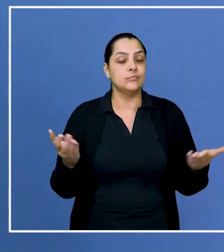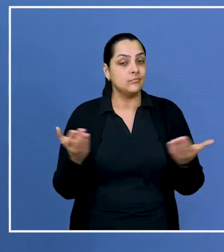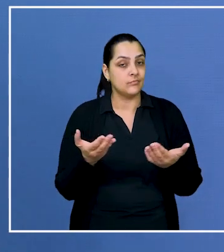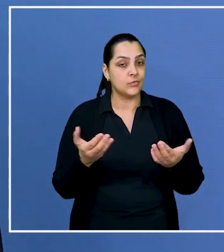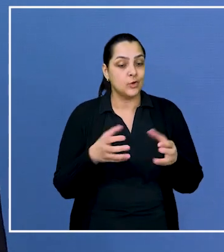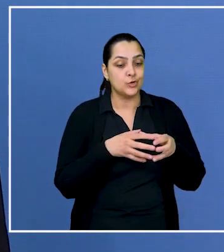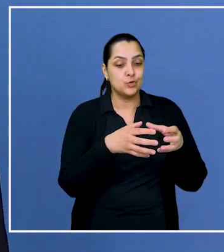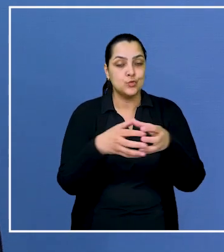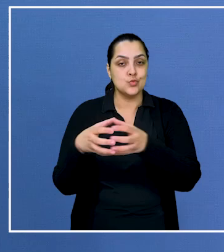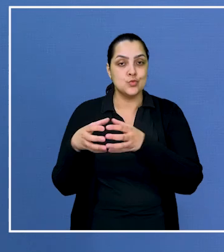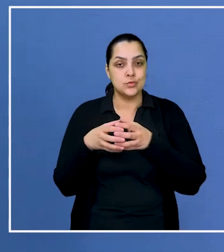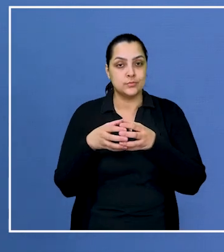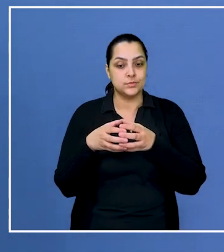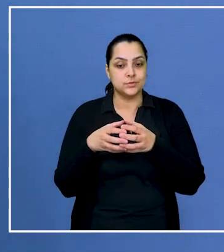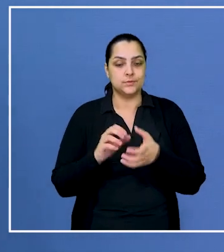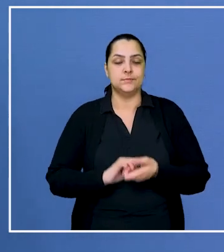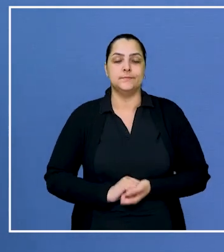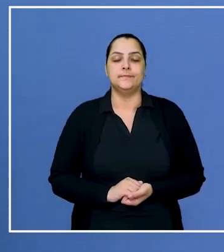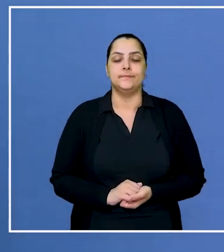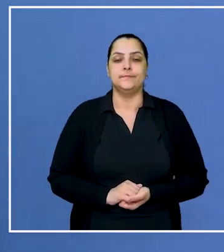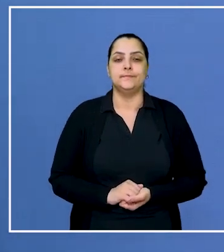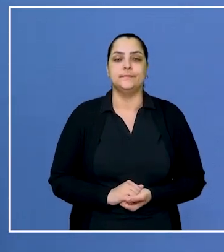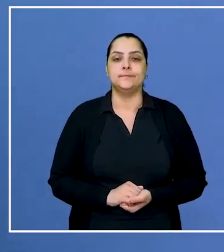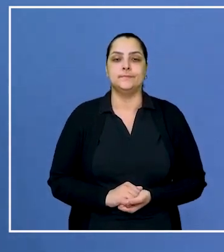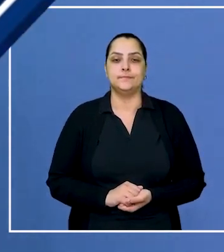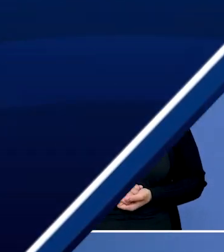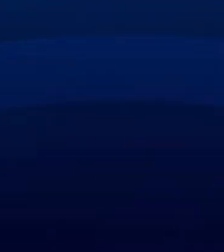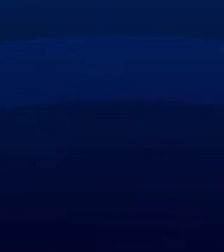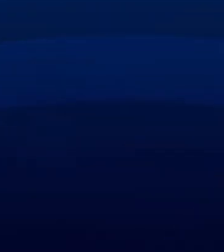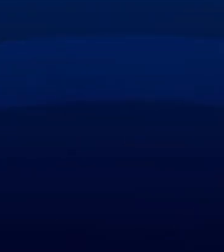E fique agora com o giro pelas turmas do tribunal.